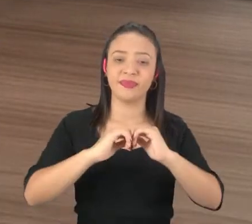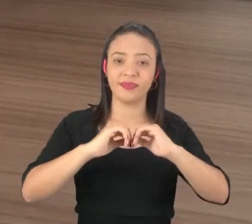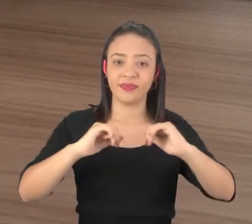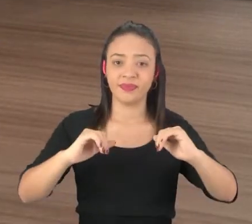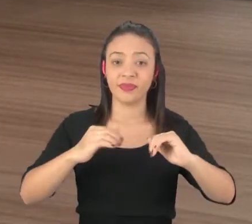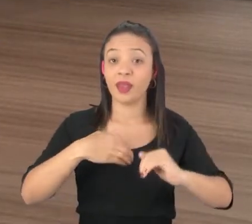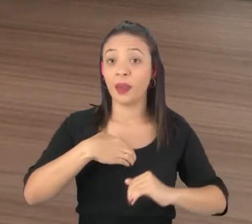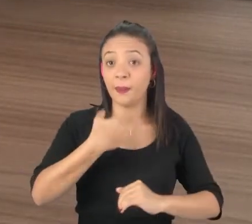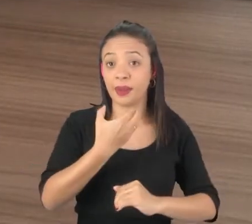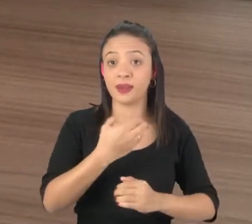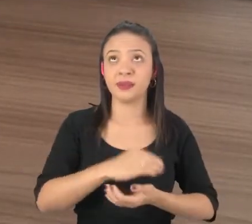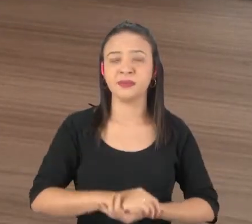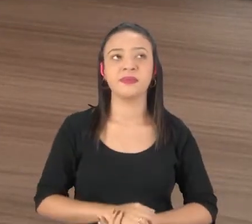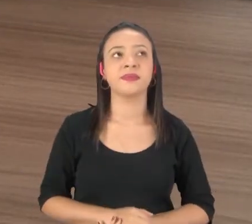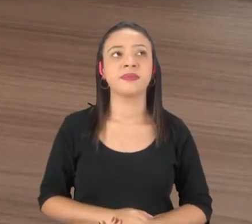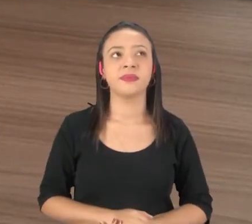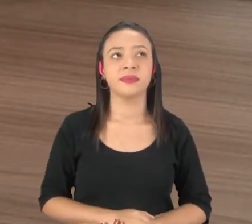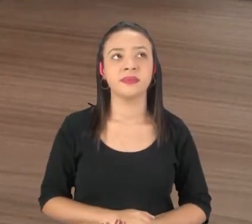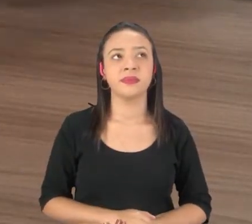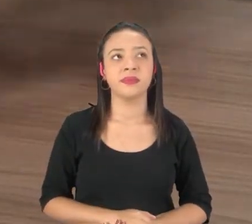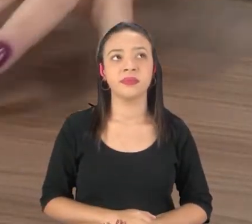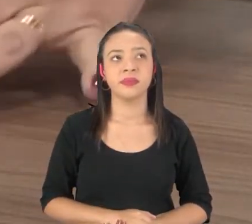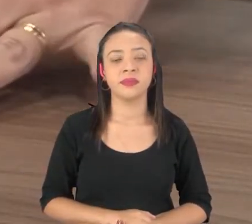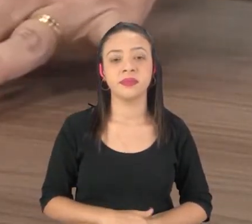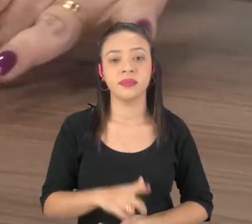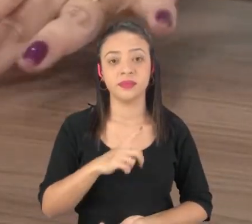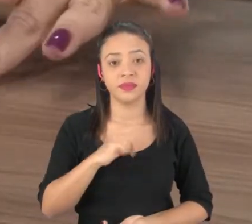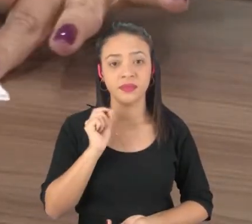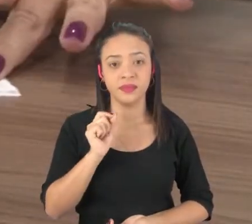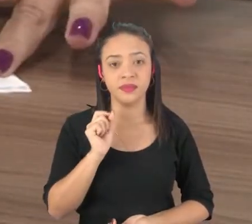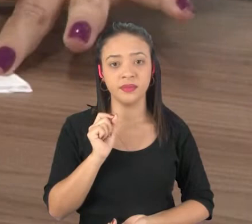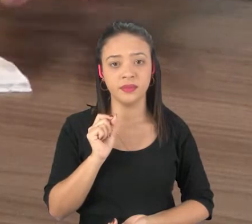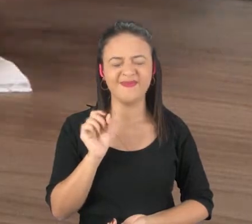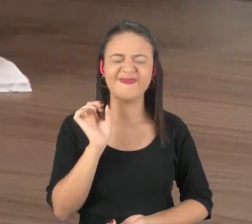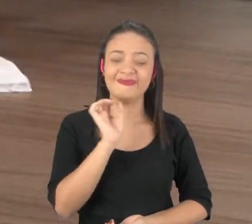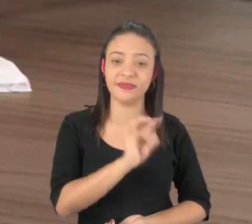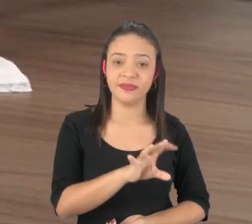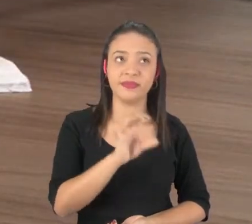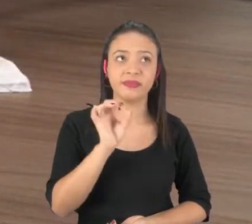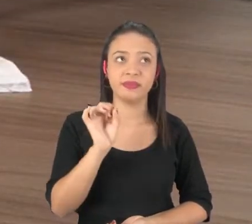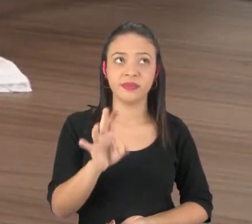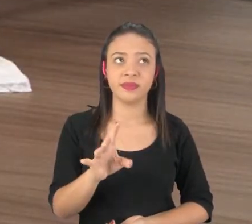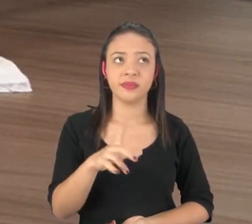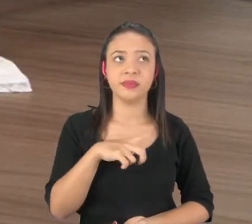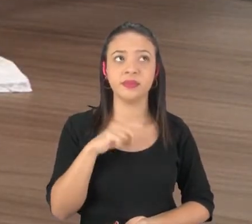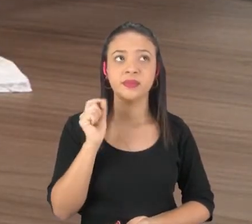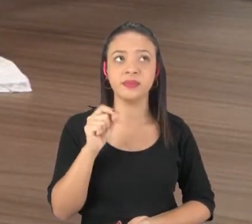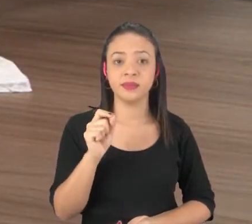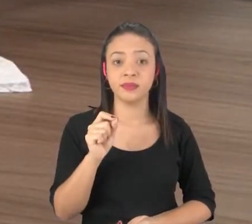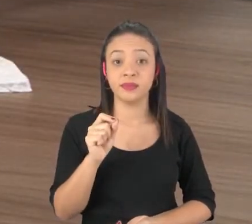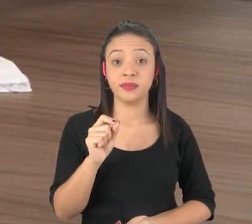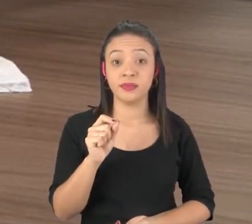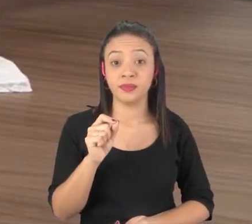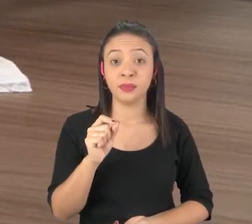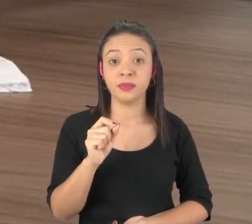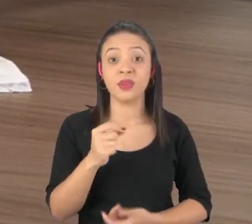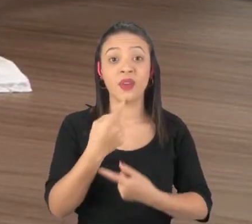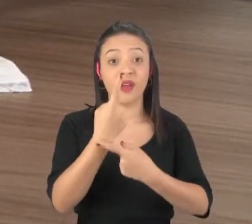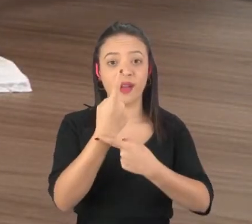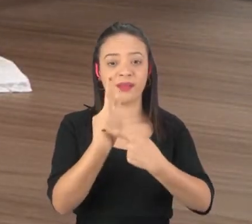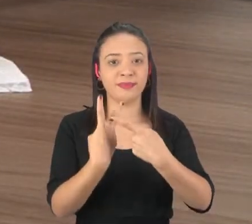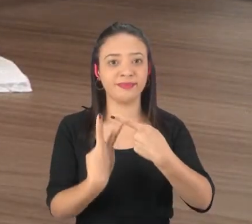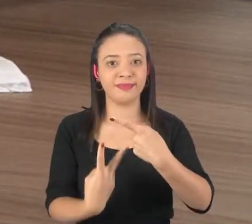ao meio eu voltei aqui a cada parte dessa eu tenho um